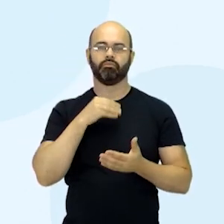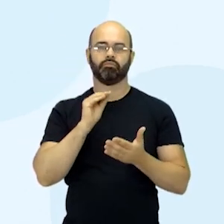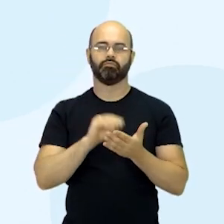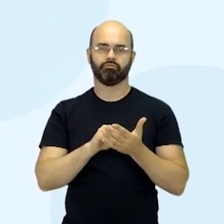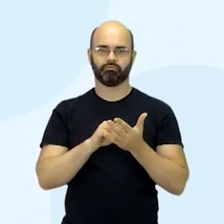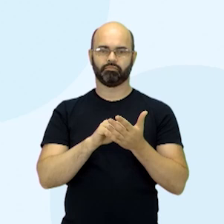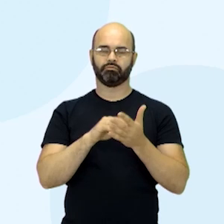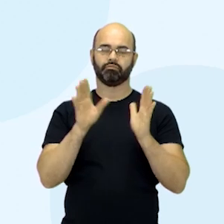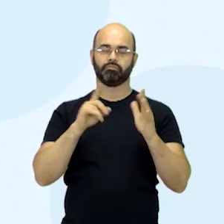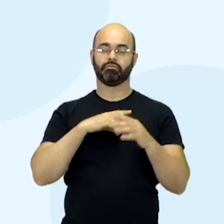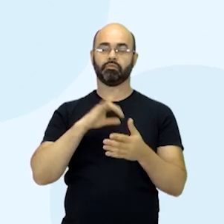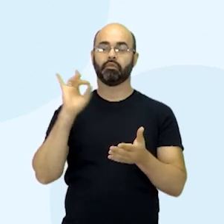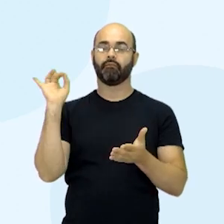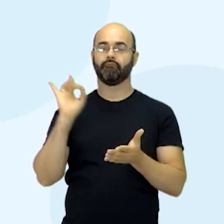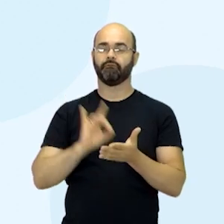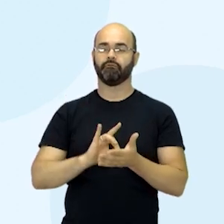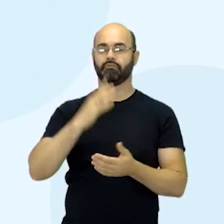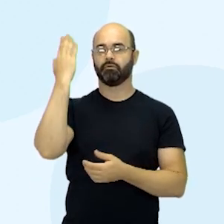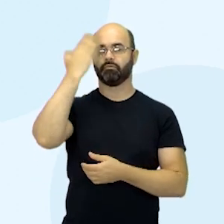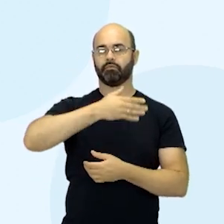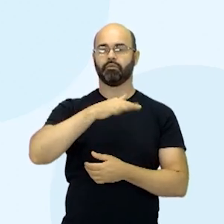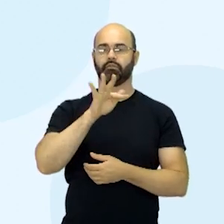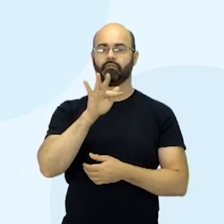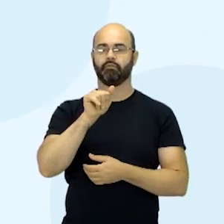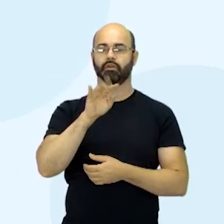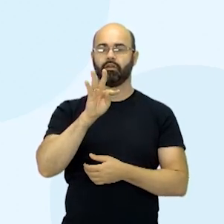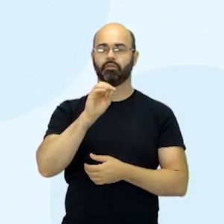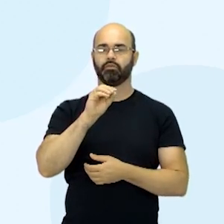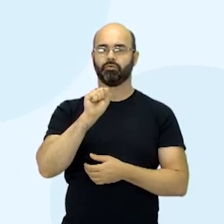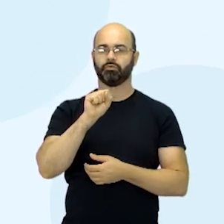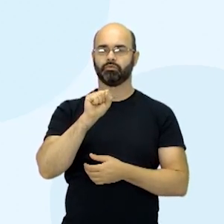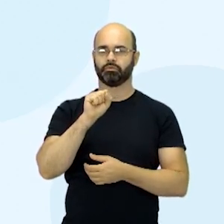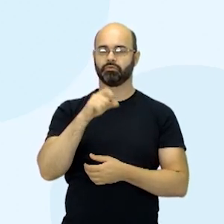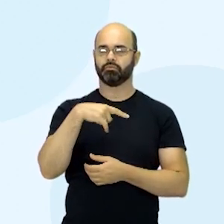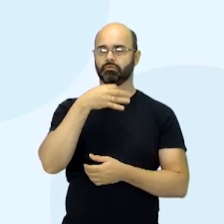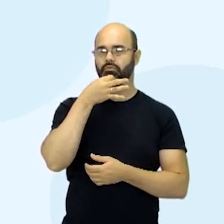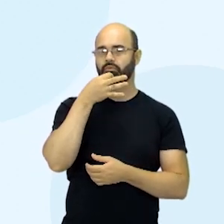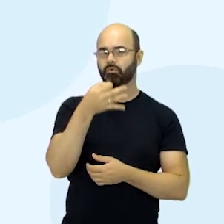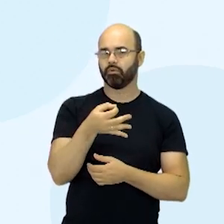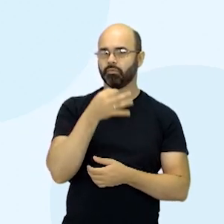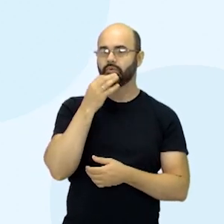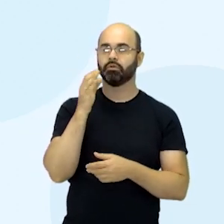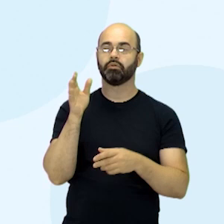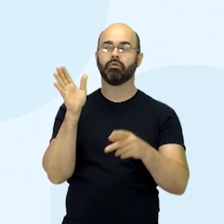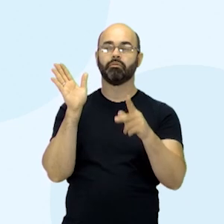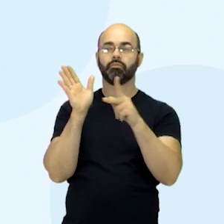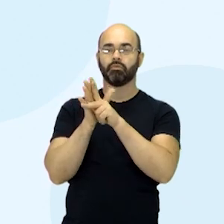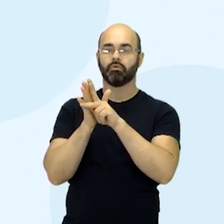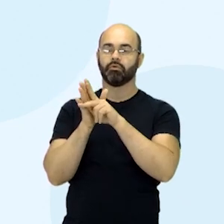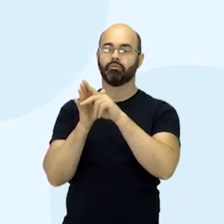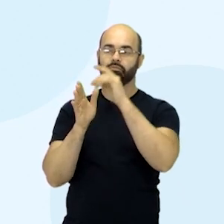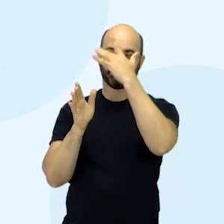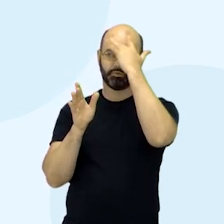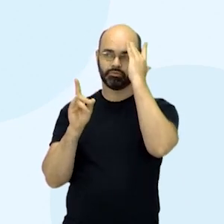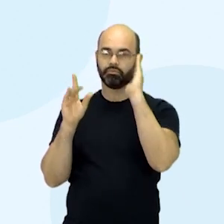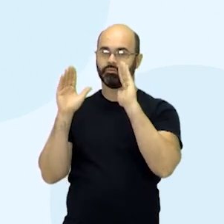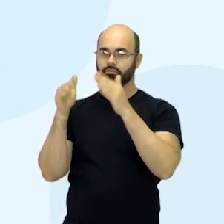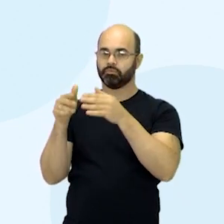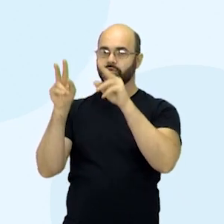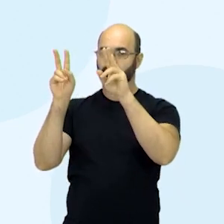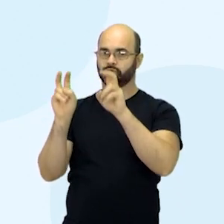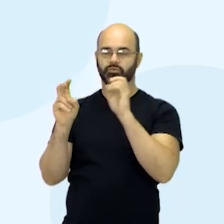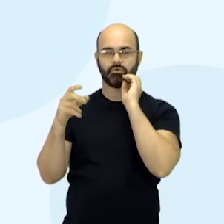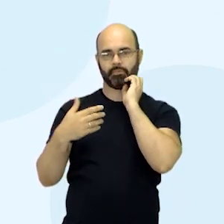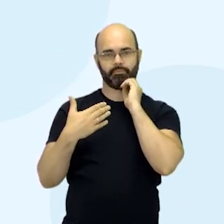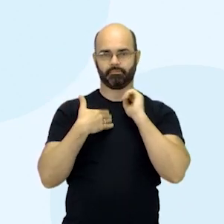em fatos, ele traz ali a opinião, as pesquisas de alguém sobre aquele assunto. Então, não é a